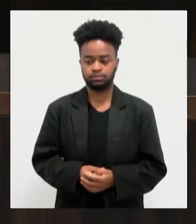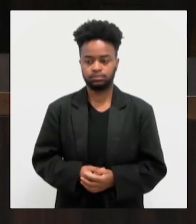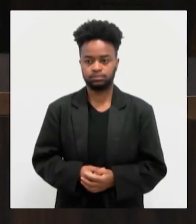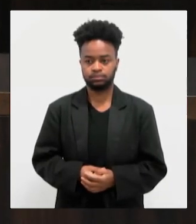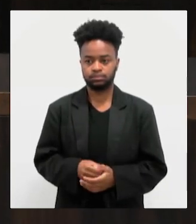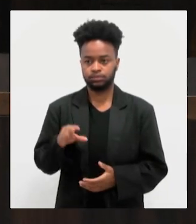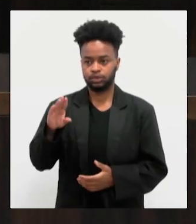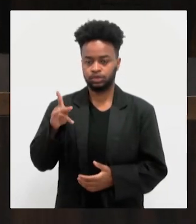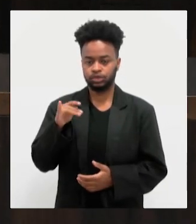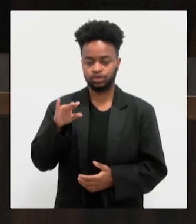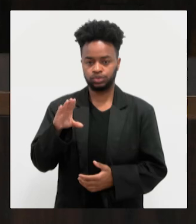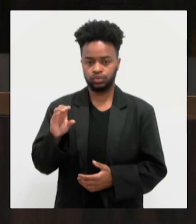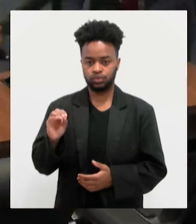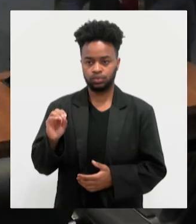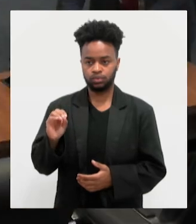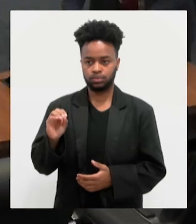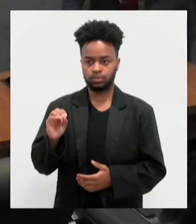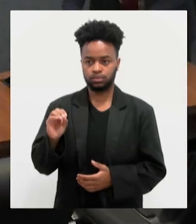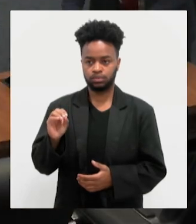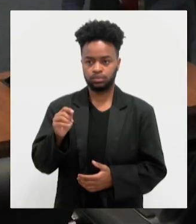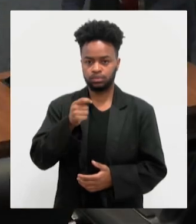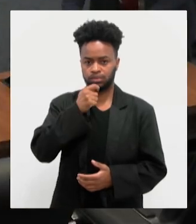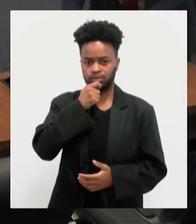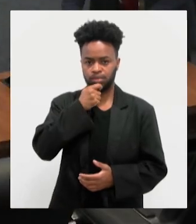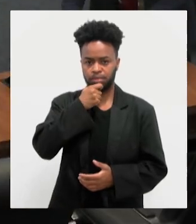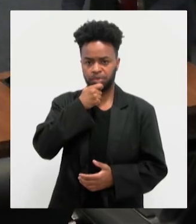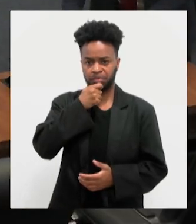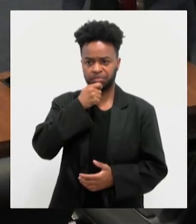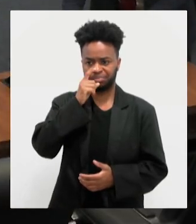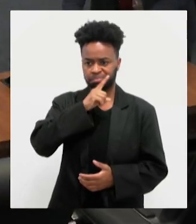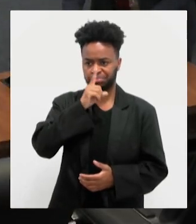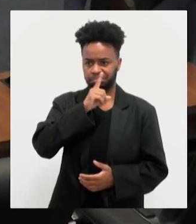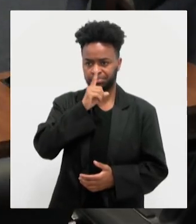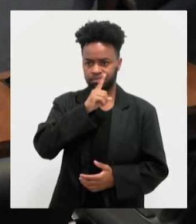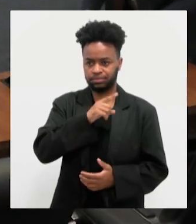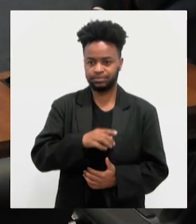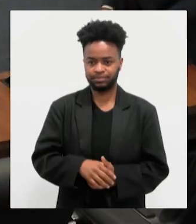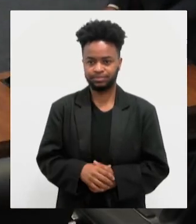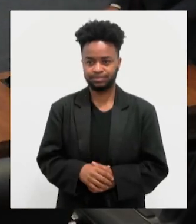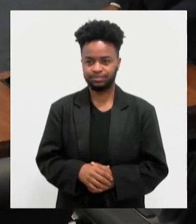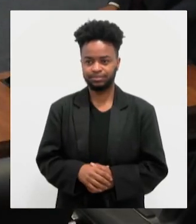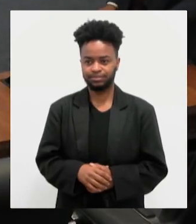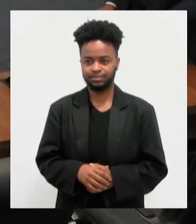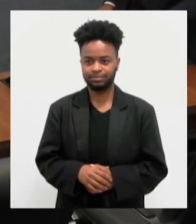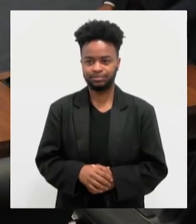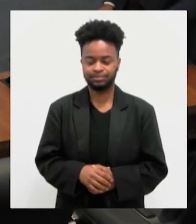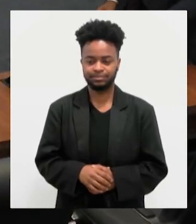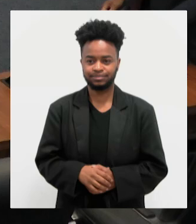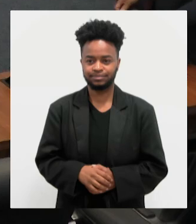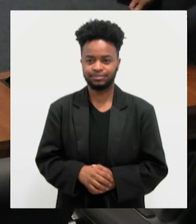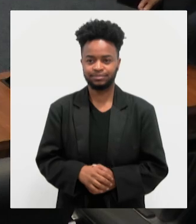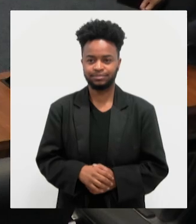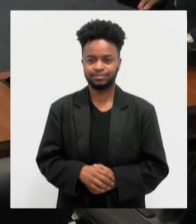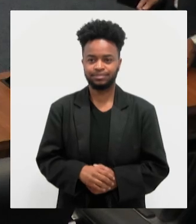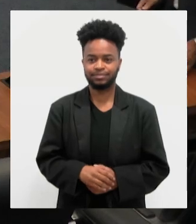Chico, ó, o microfone do presidente está meio bambo, hein? Ó.